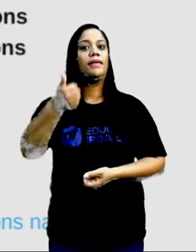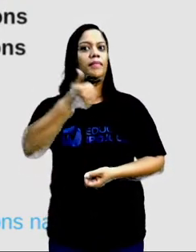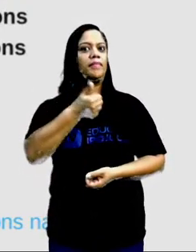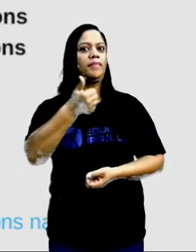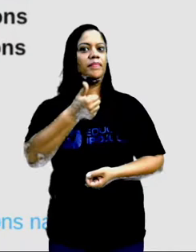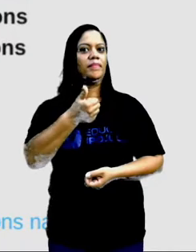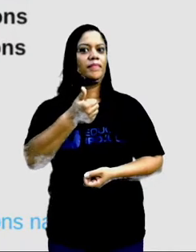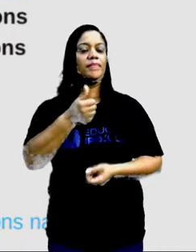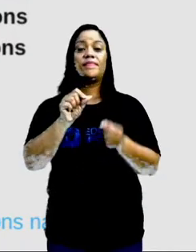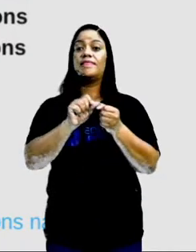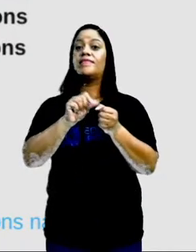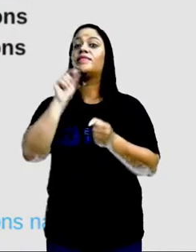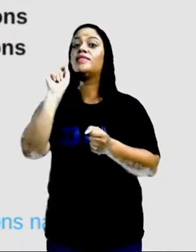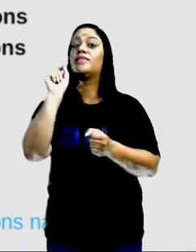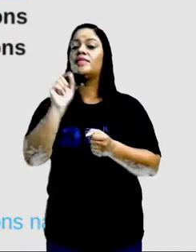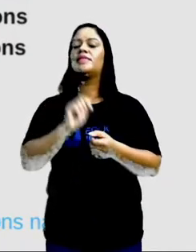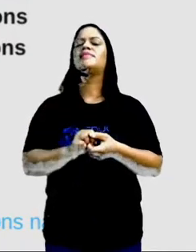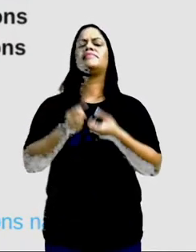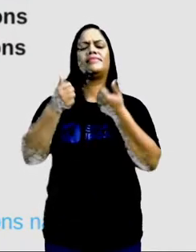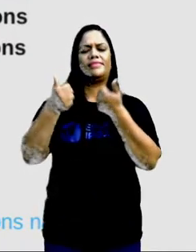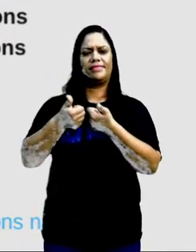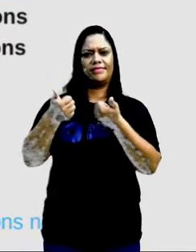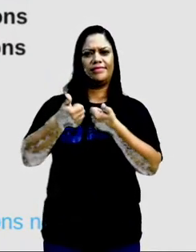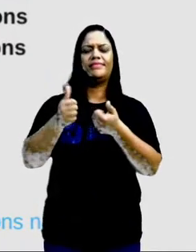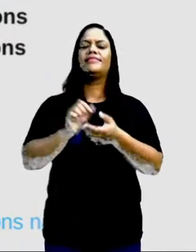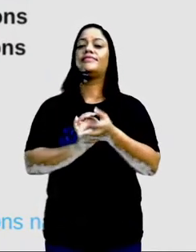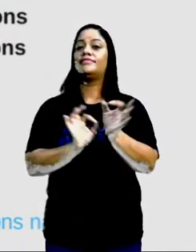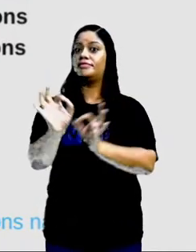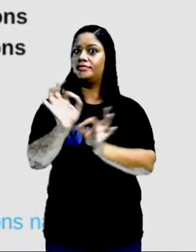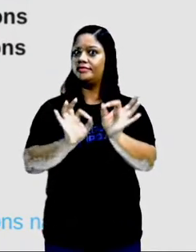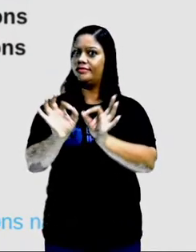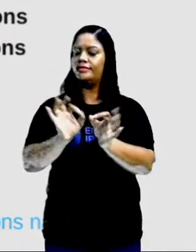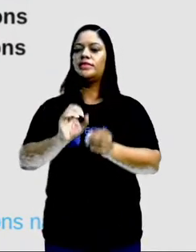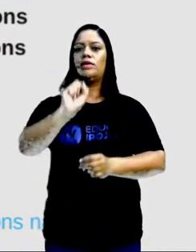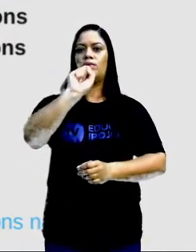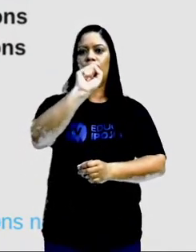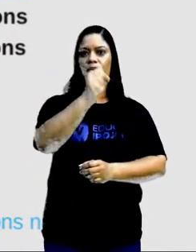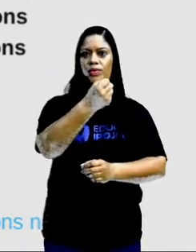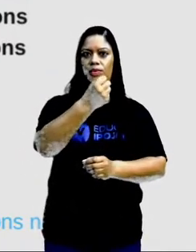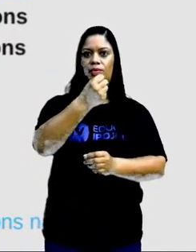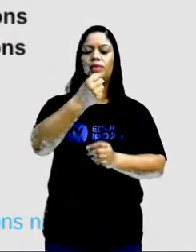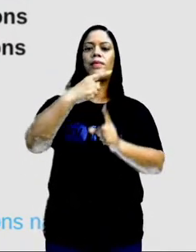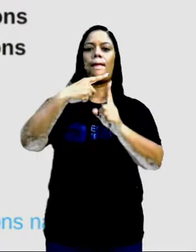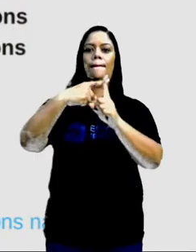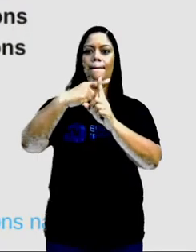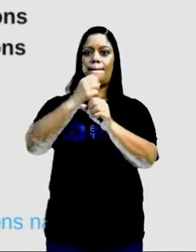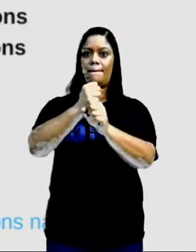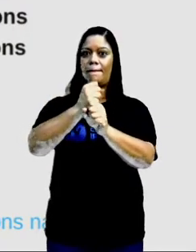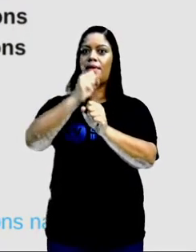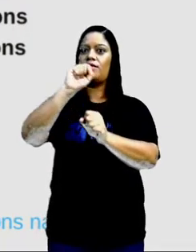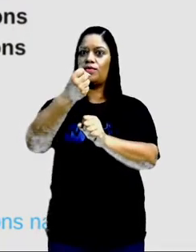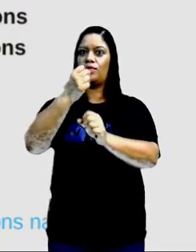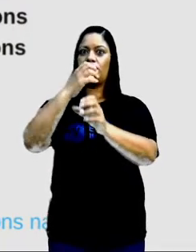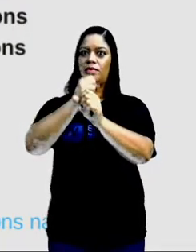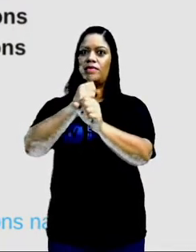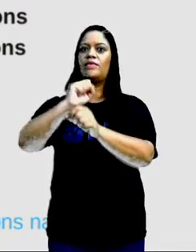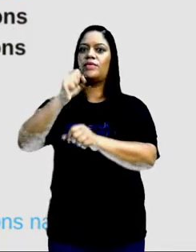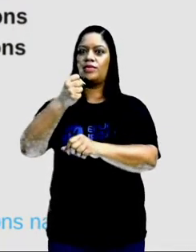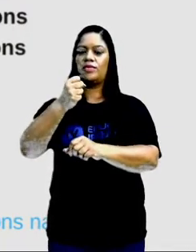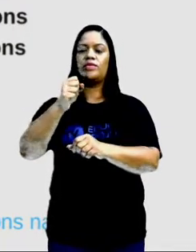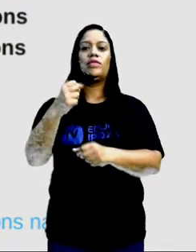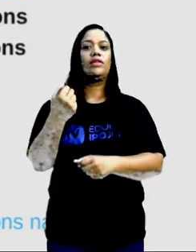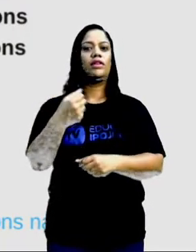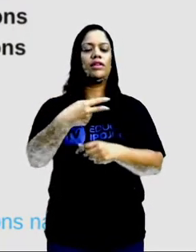Primeiro, a gente faz o quê? Muito bem, vamos fazer os cálculos. 8 mais 8 mais 8 igual